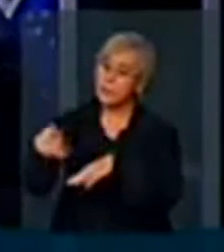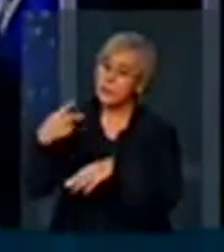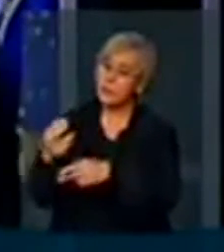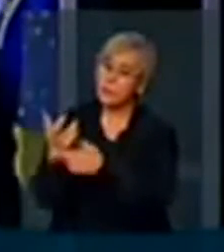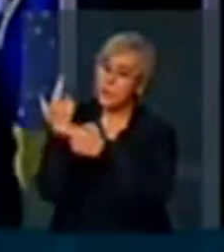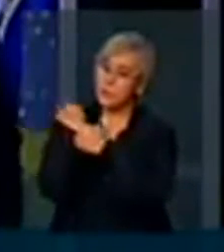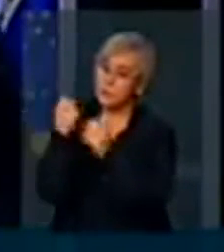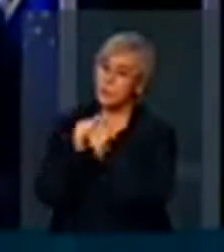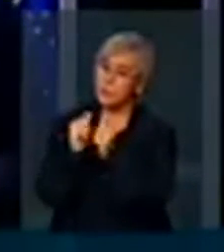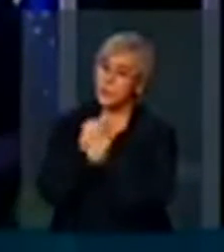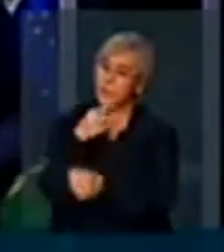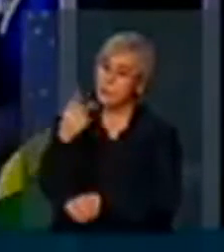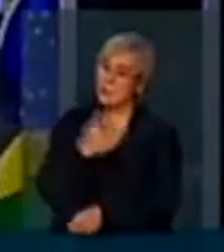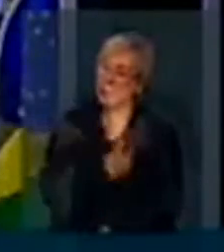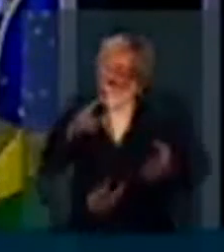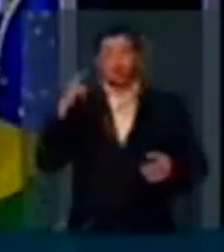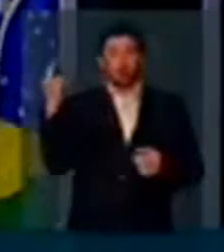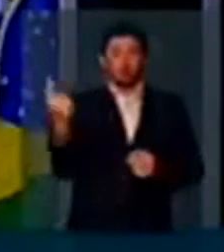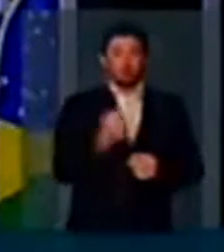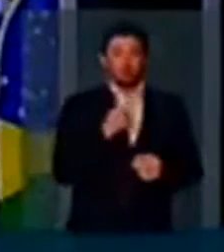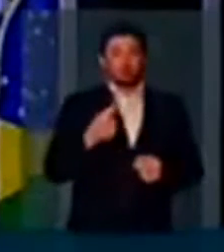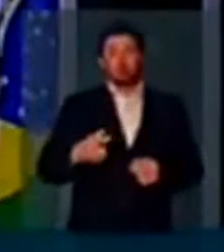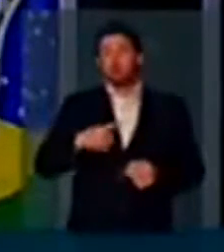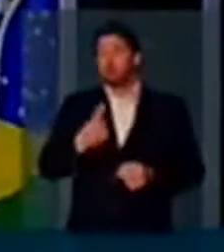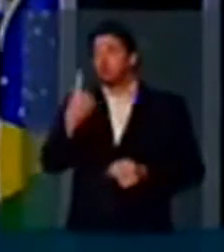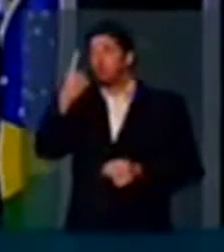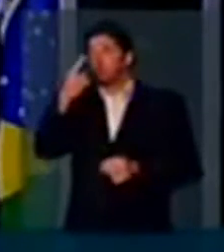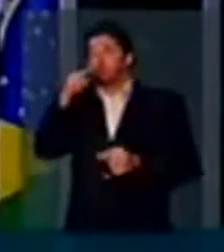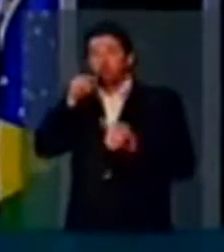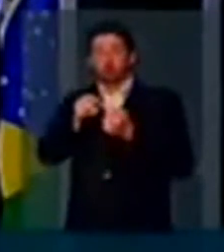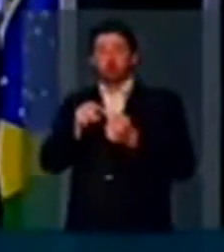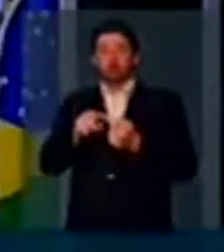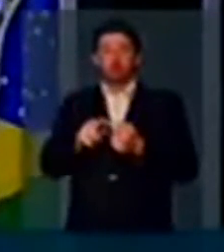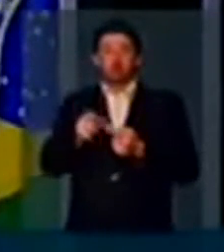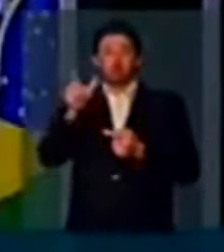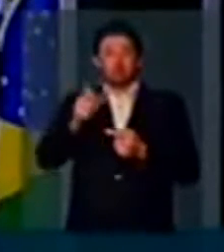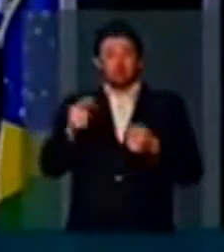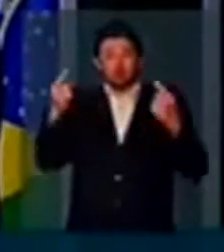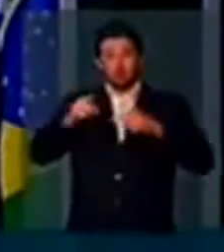Dirceu. Ele vai responder? Só tem um jeito de se contrapor a esse